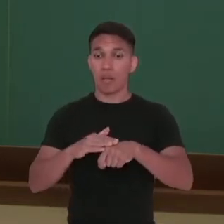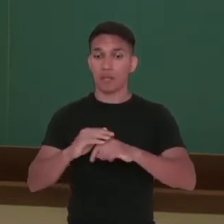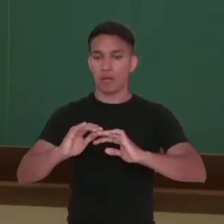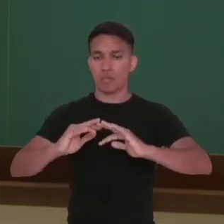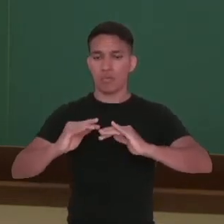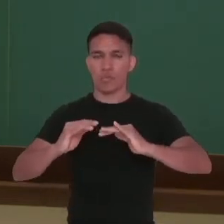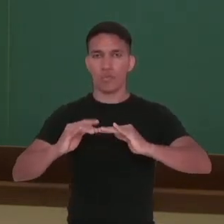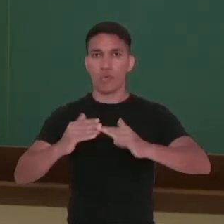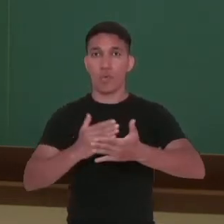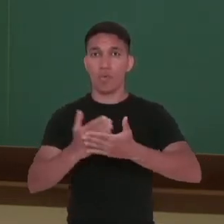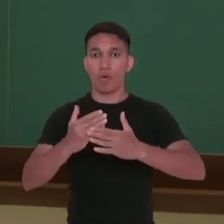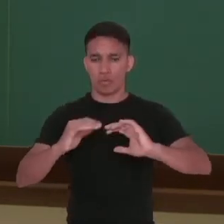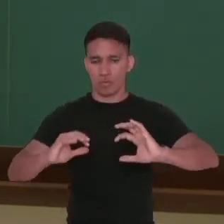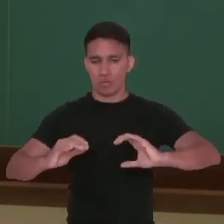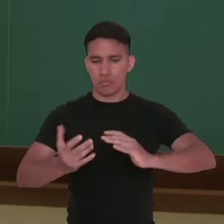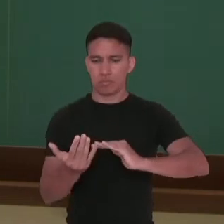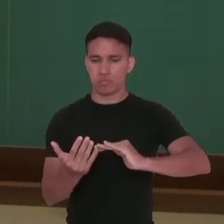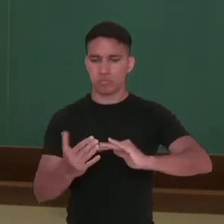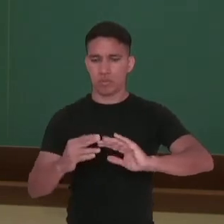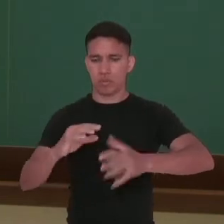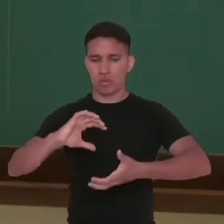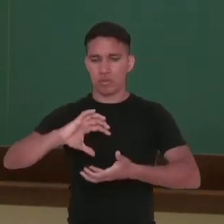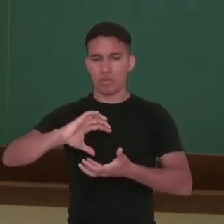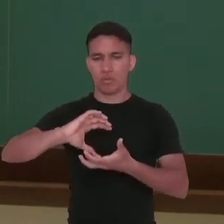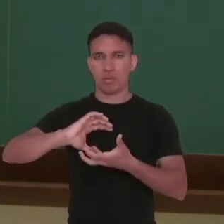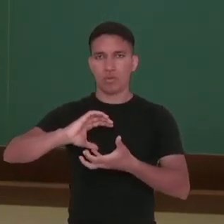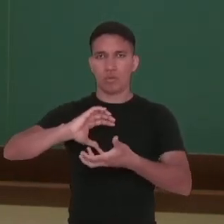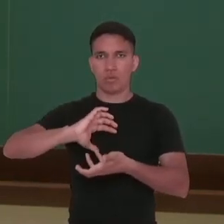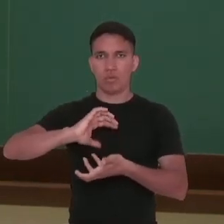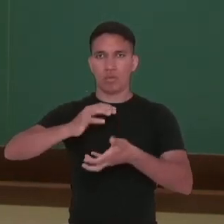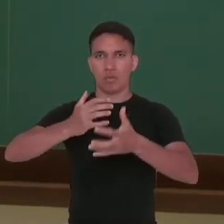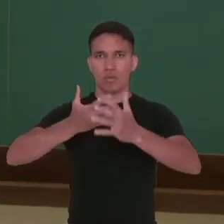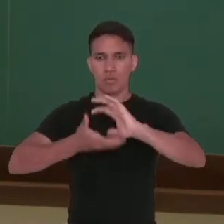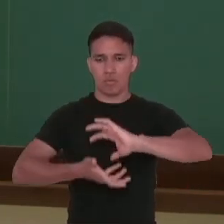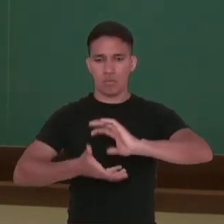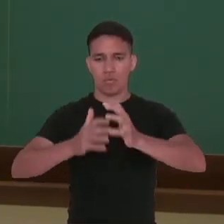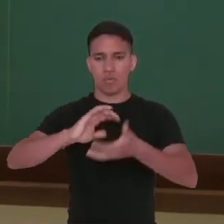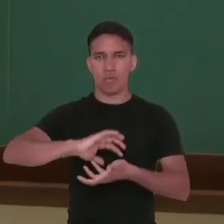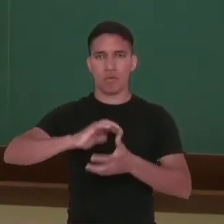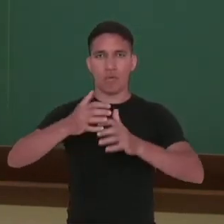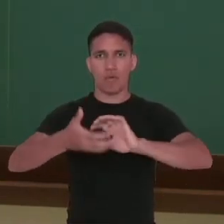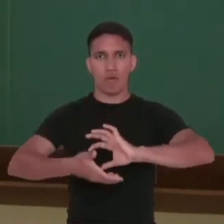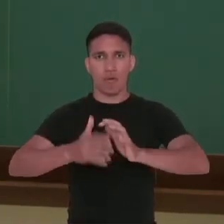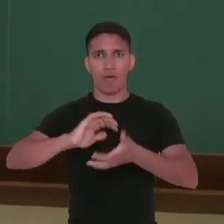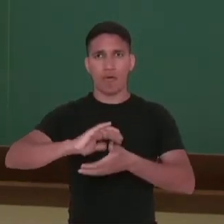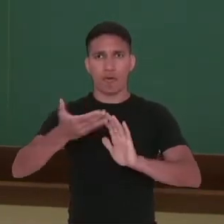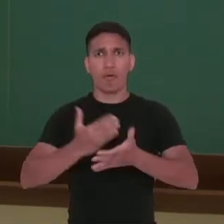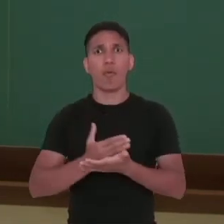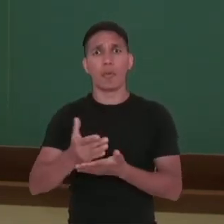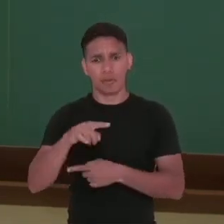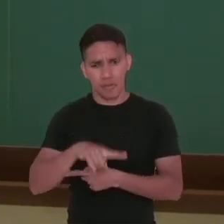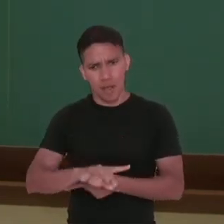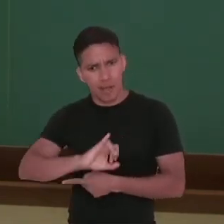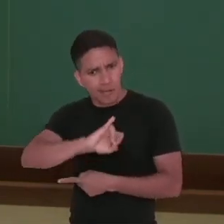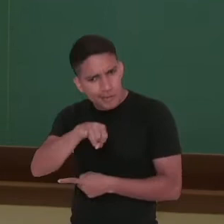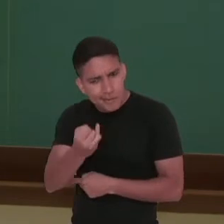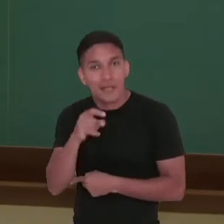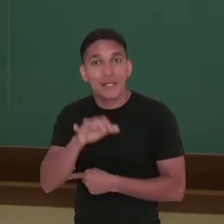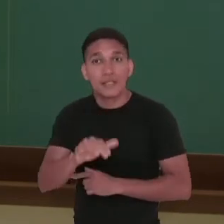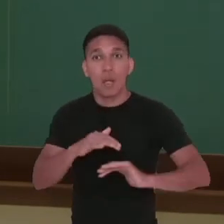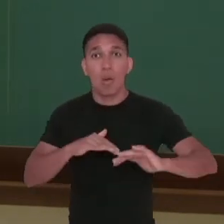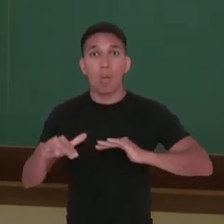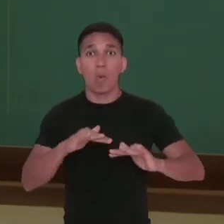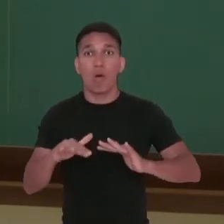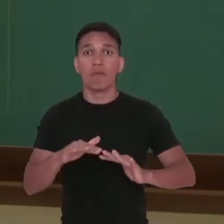começou a rodar essa eulípila, essa esfera. E aí ele só não conseguiu aproveitar esse movimento.